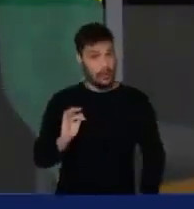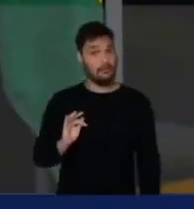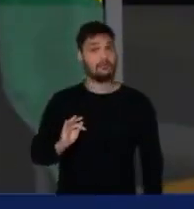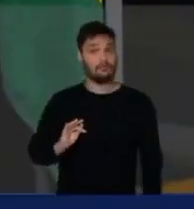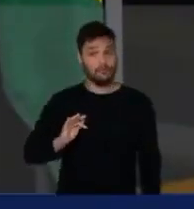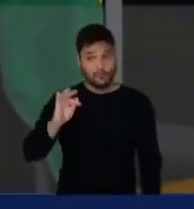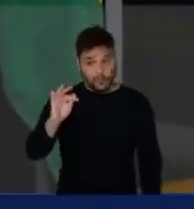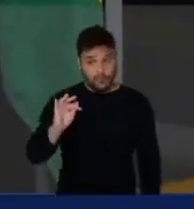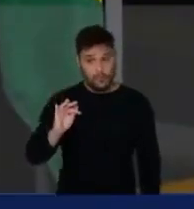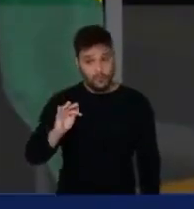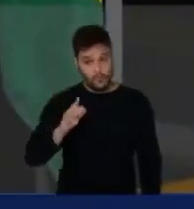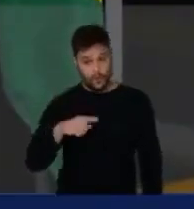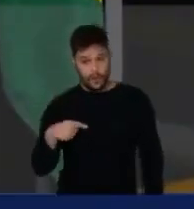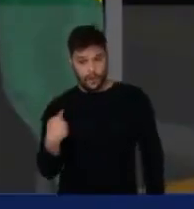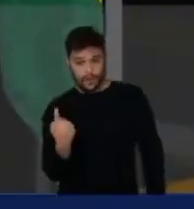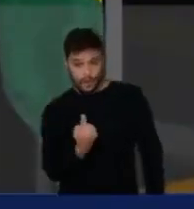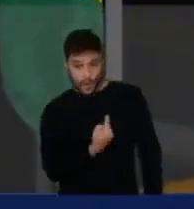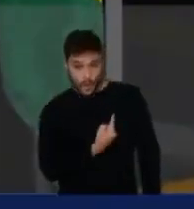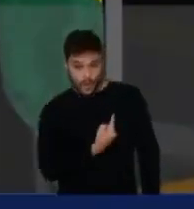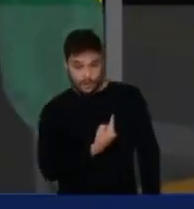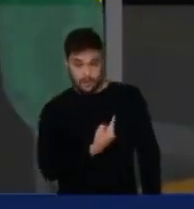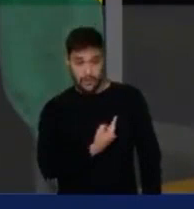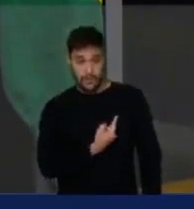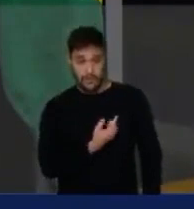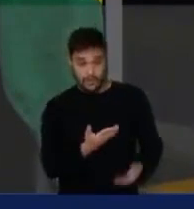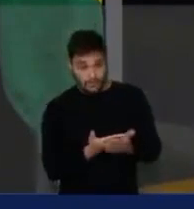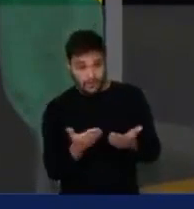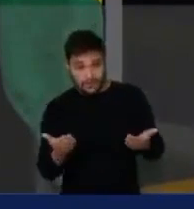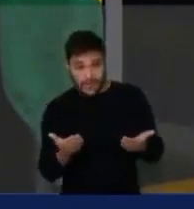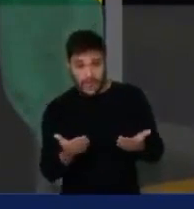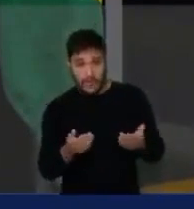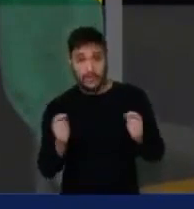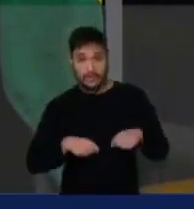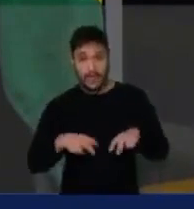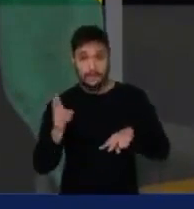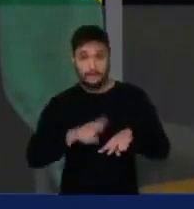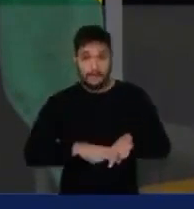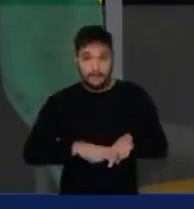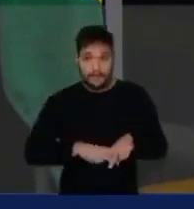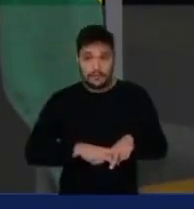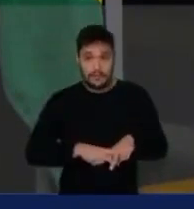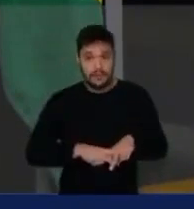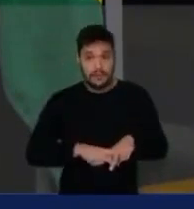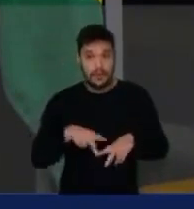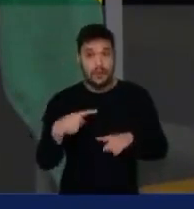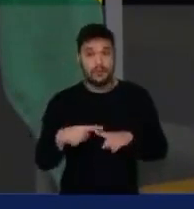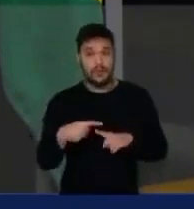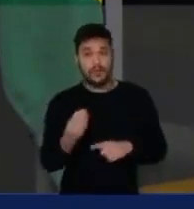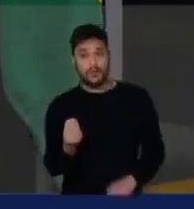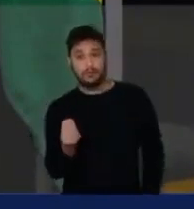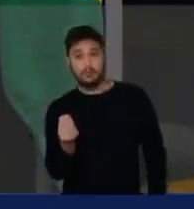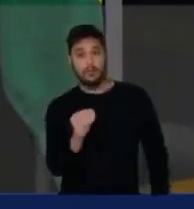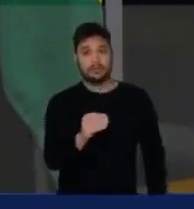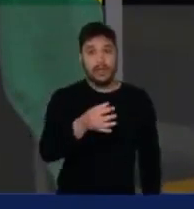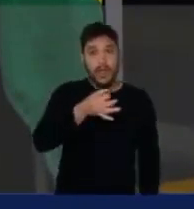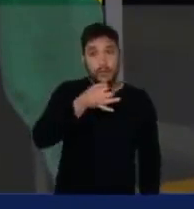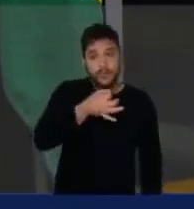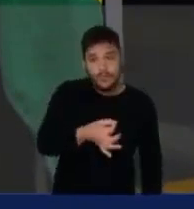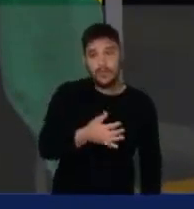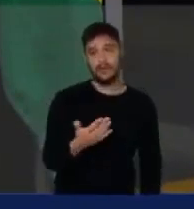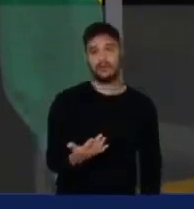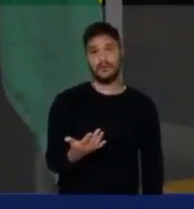e a cada um de vocês, e o cidadão brasileiro, à cadeia por manifestar a sua opinião política,